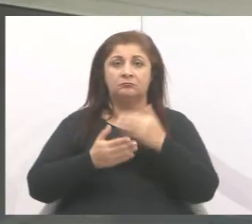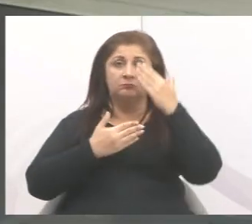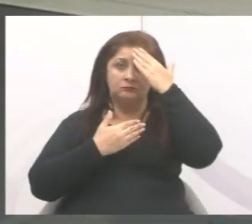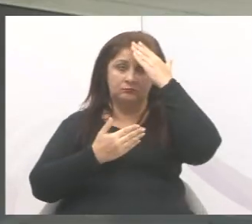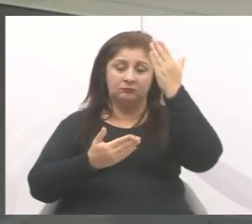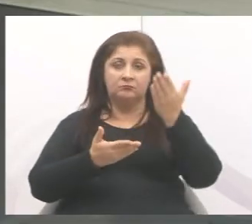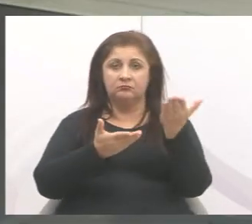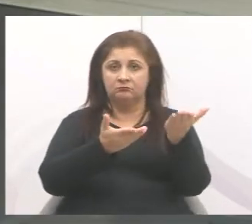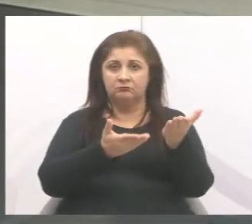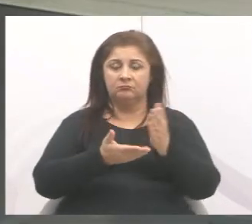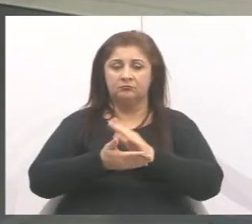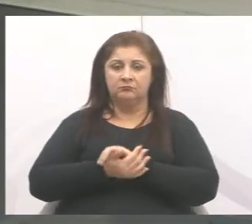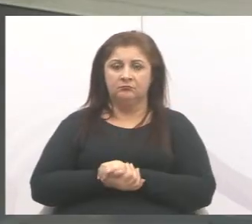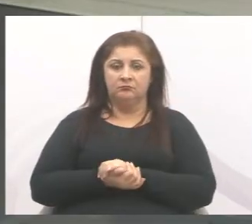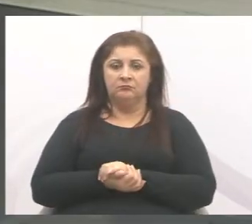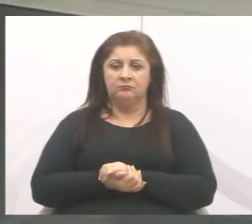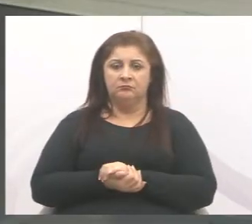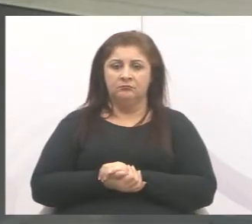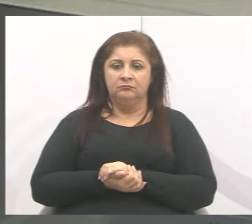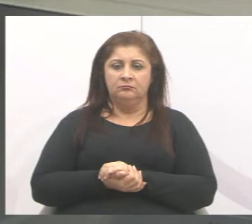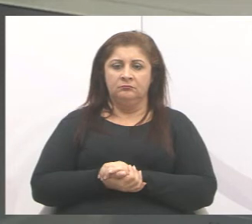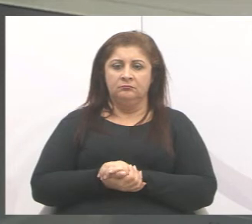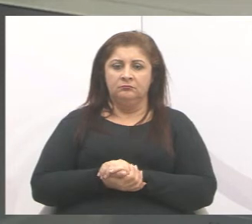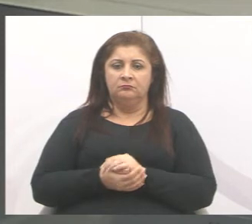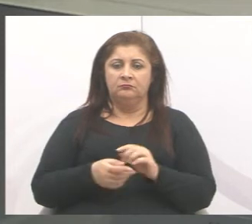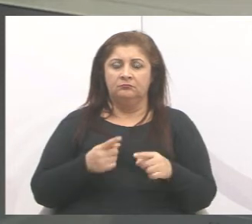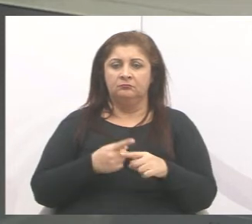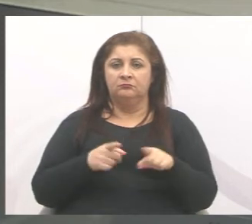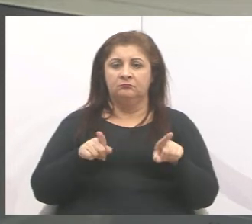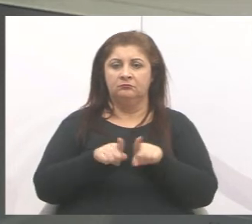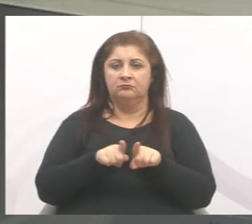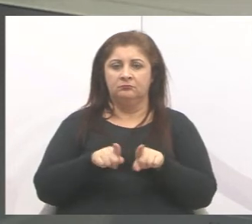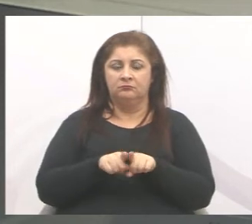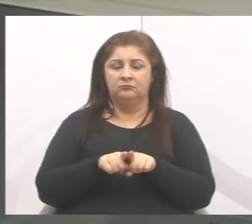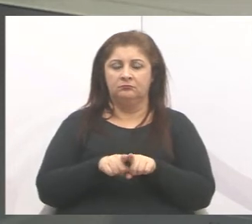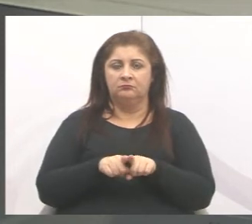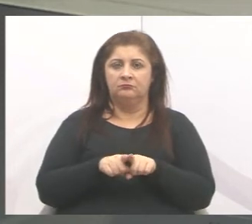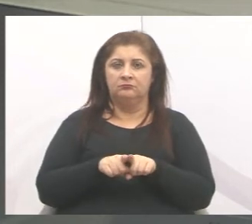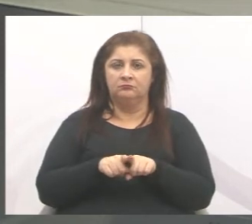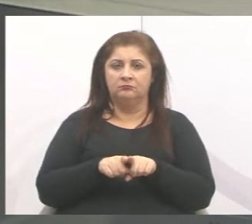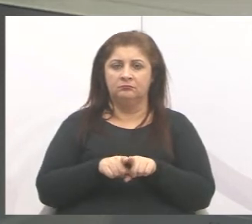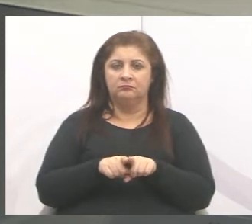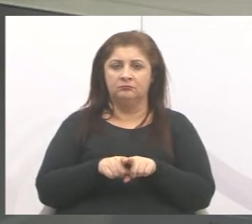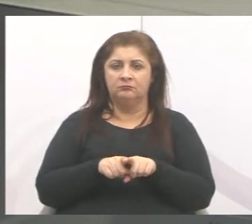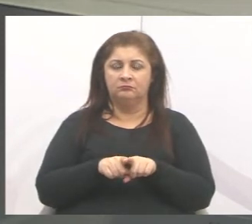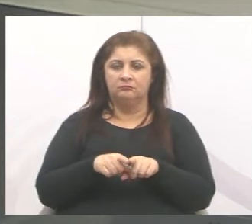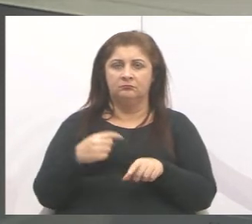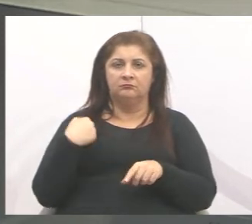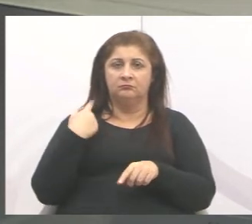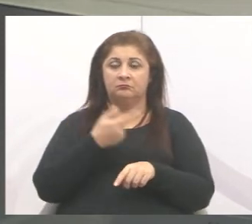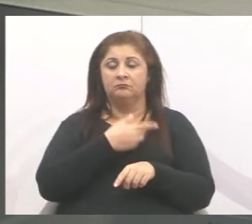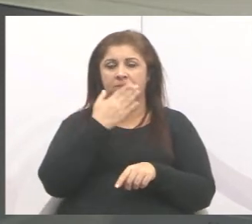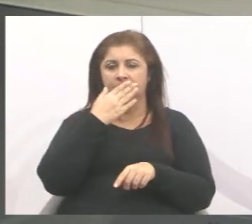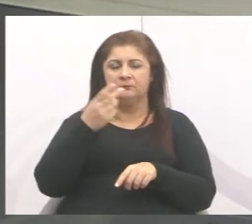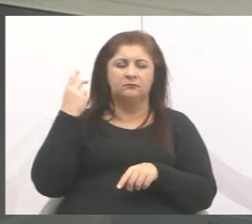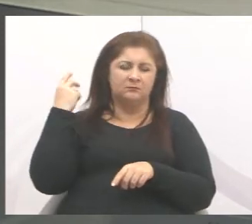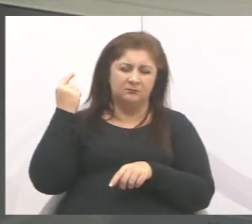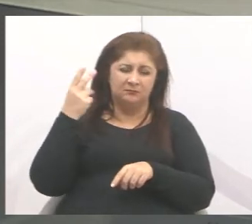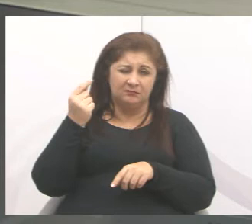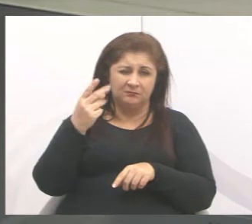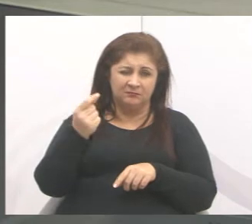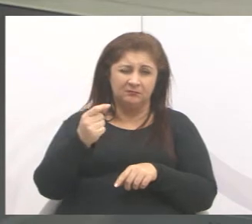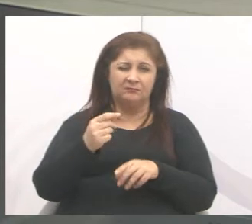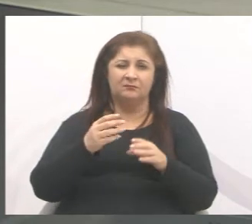pública, porque está aqui também a nossa reivindicação há muitos anos, morador do Parque Minha